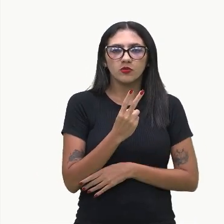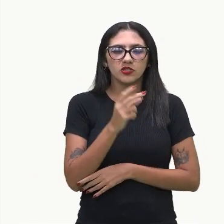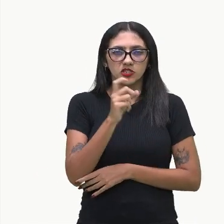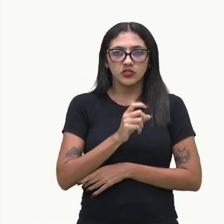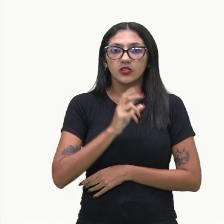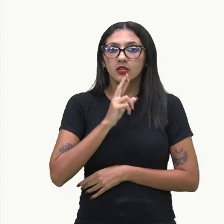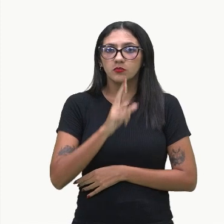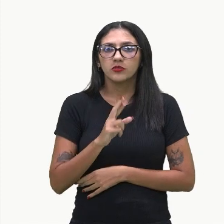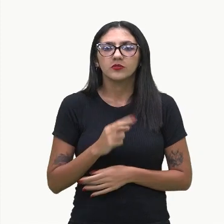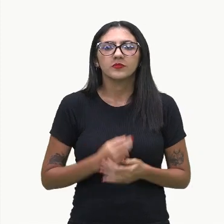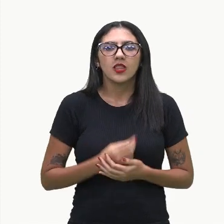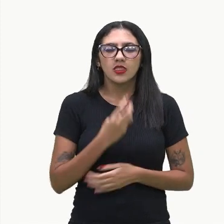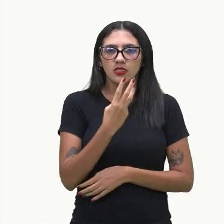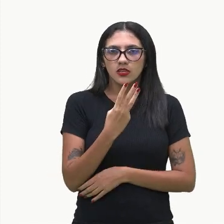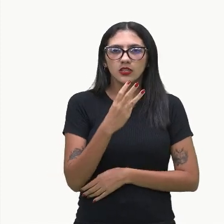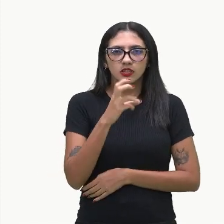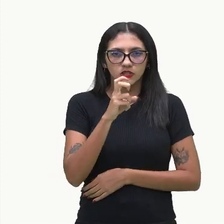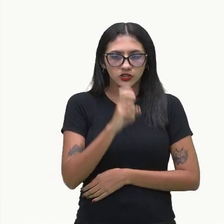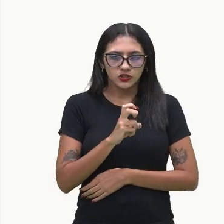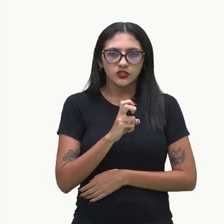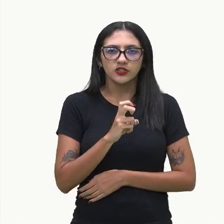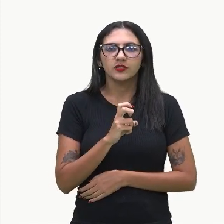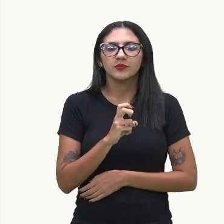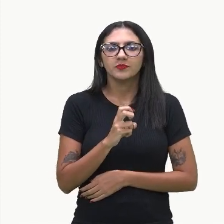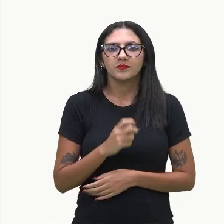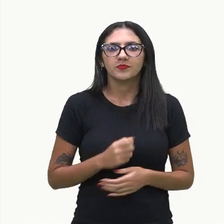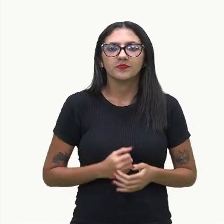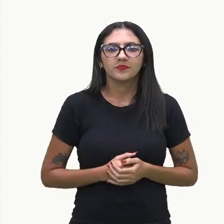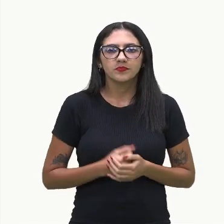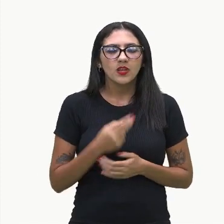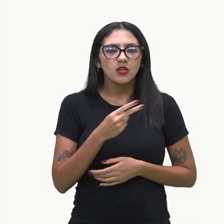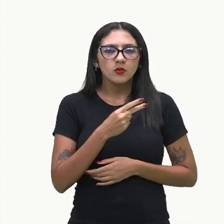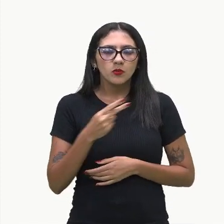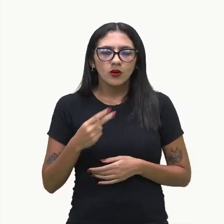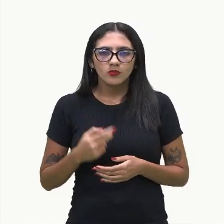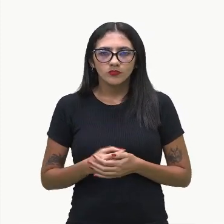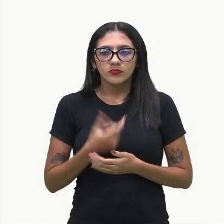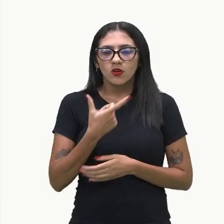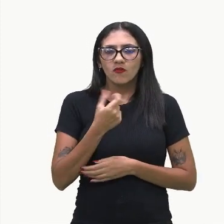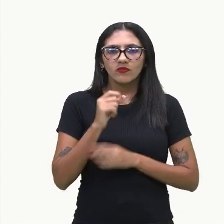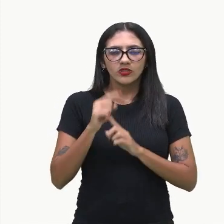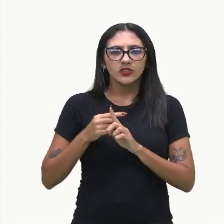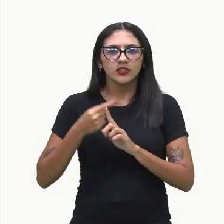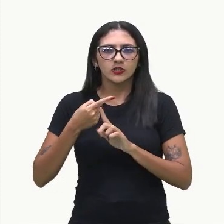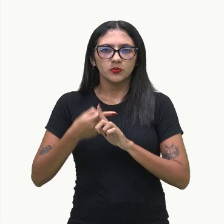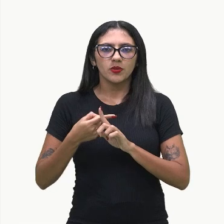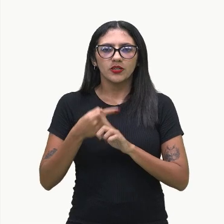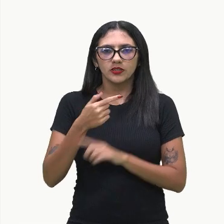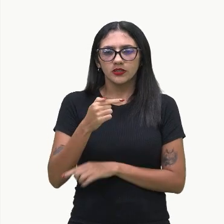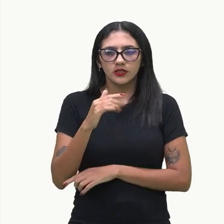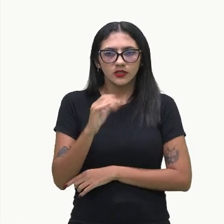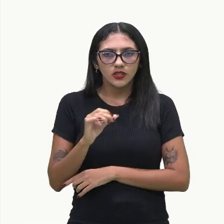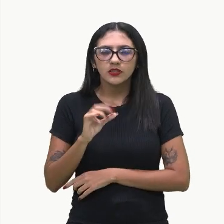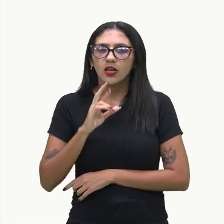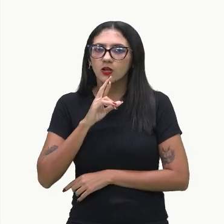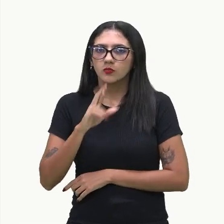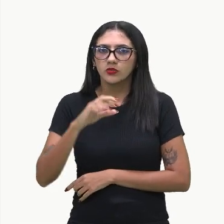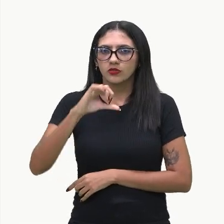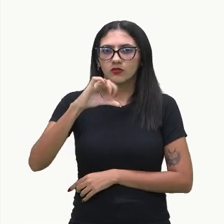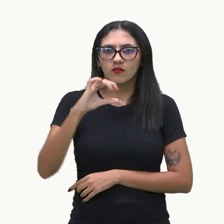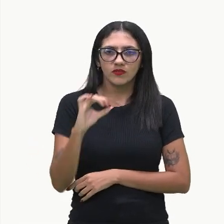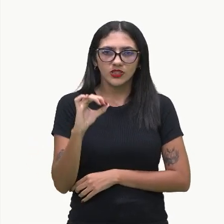3x. Igual a 20 mais 70, eu terei 90